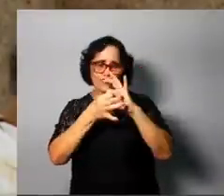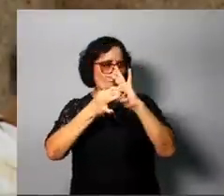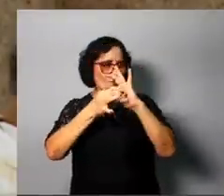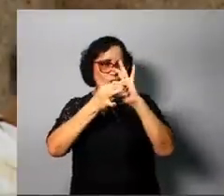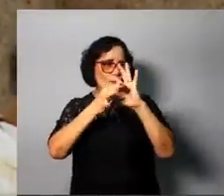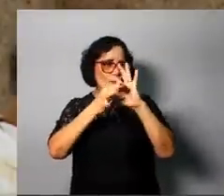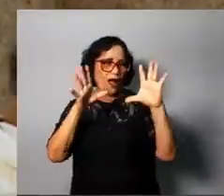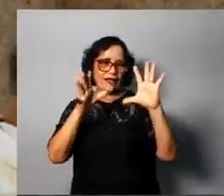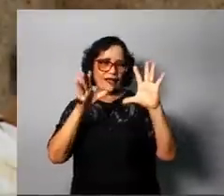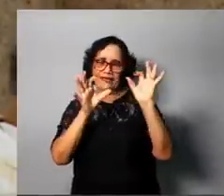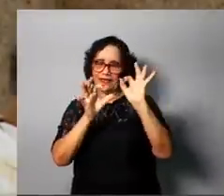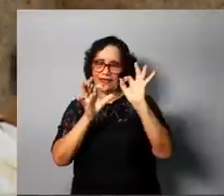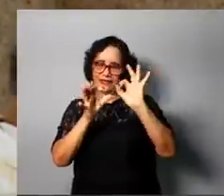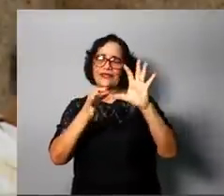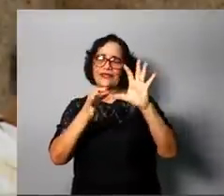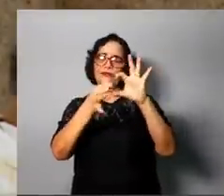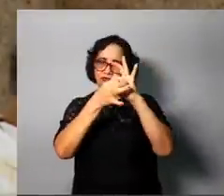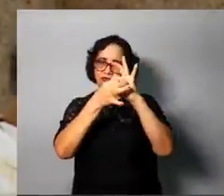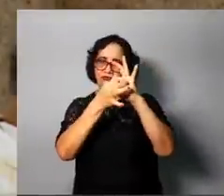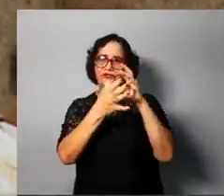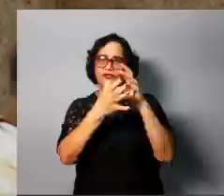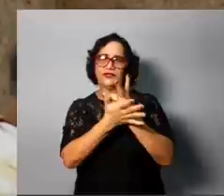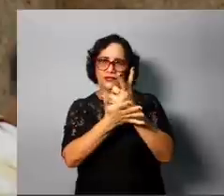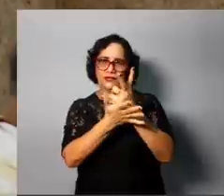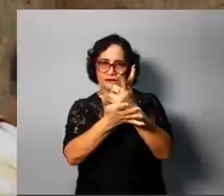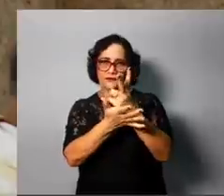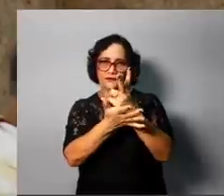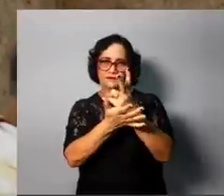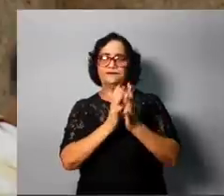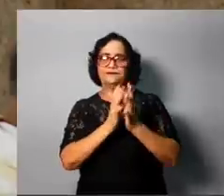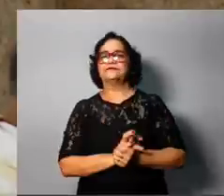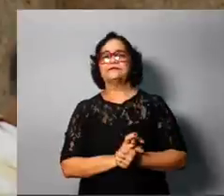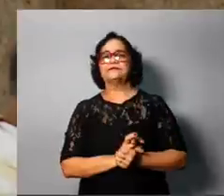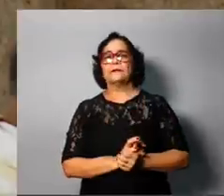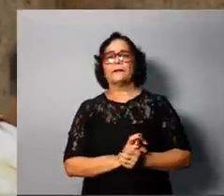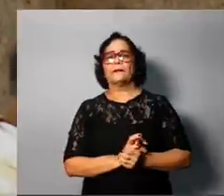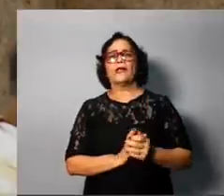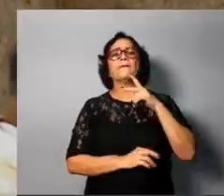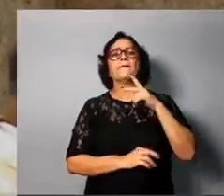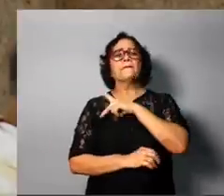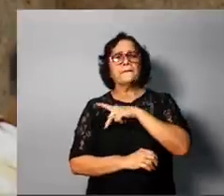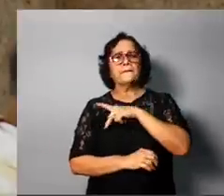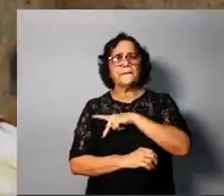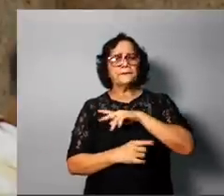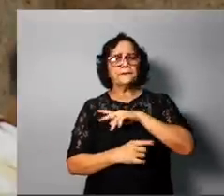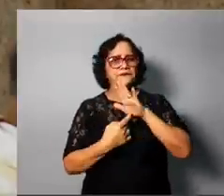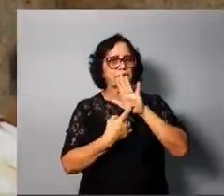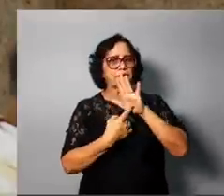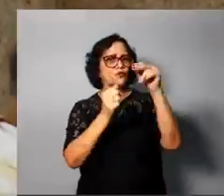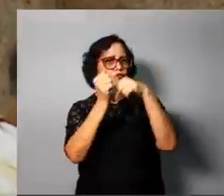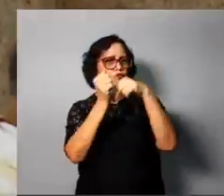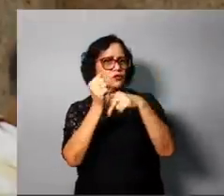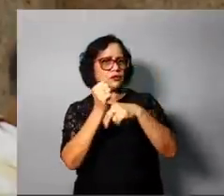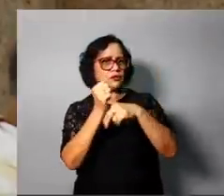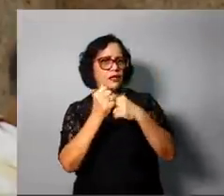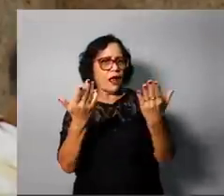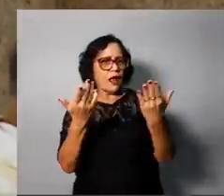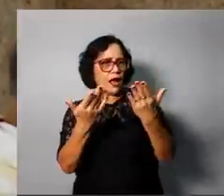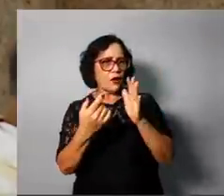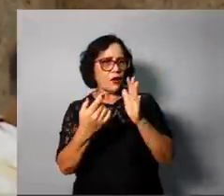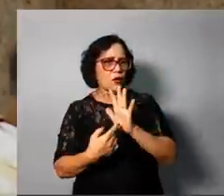Paulo revelou este mistério que estava velado. Então todos agora podem ver